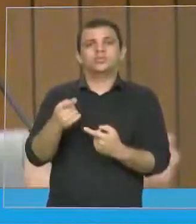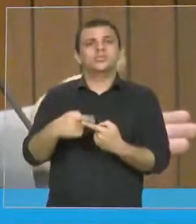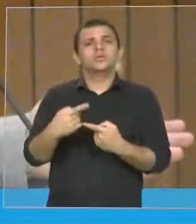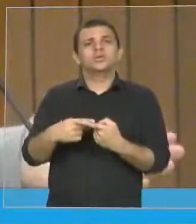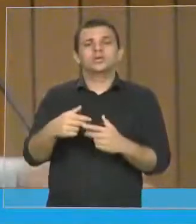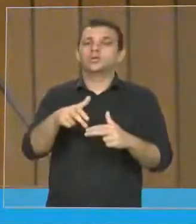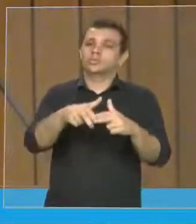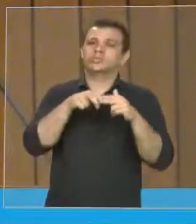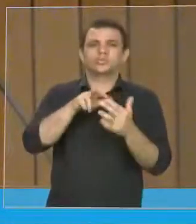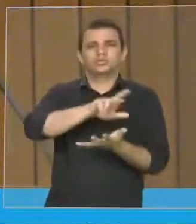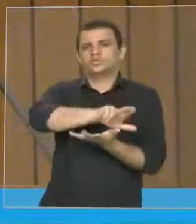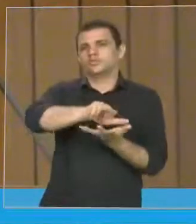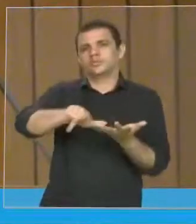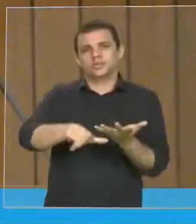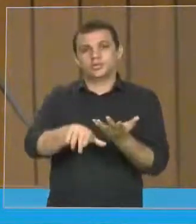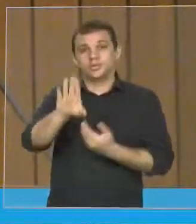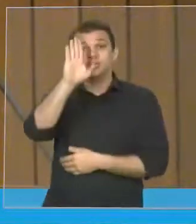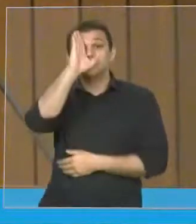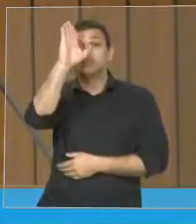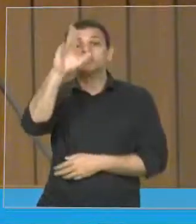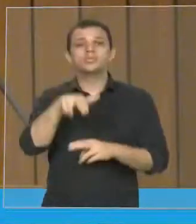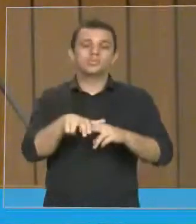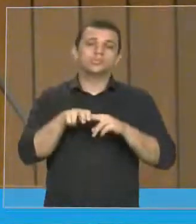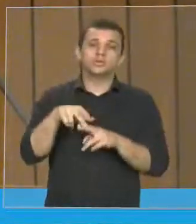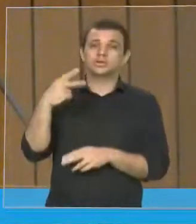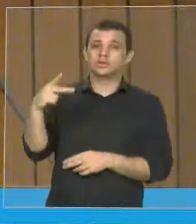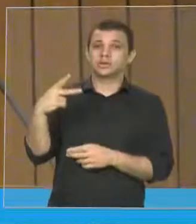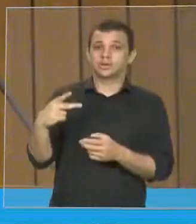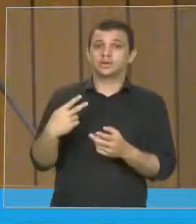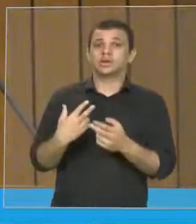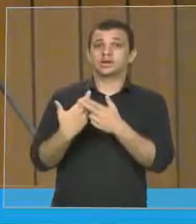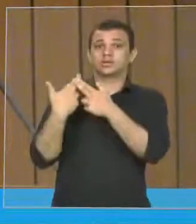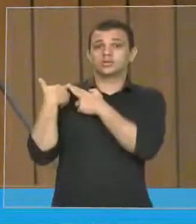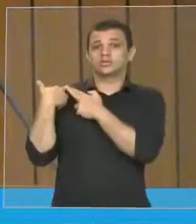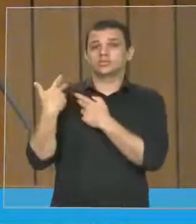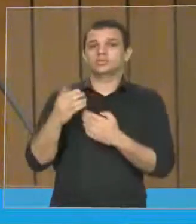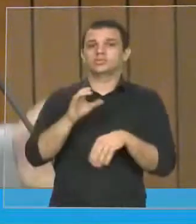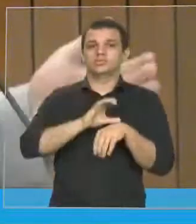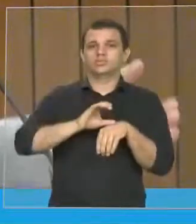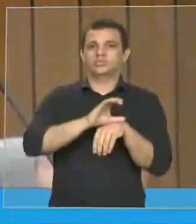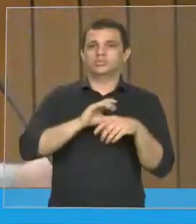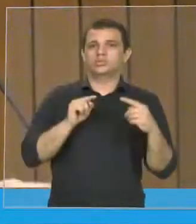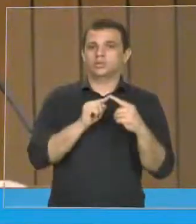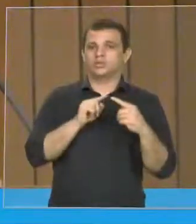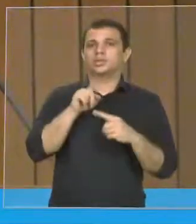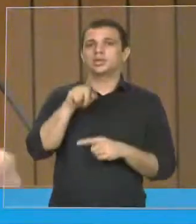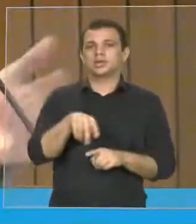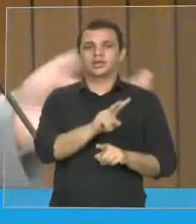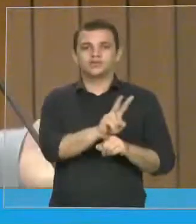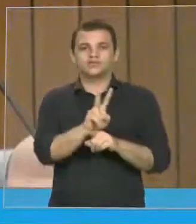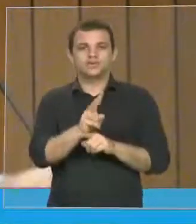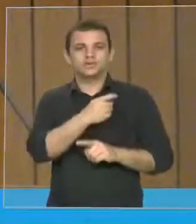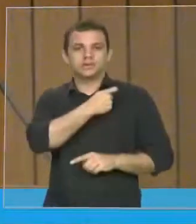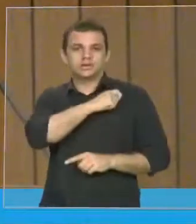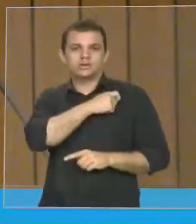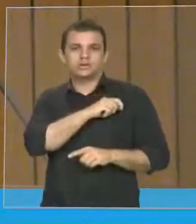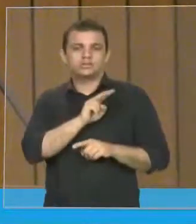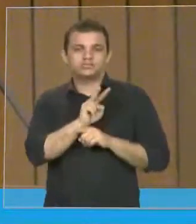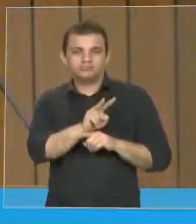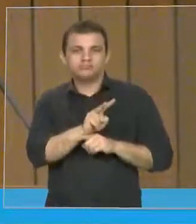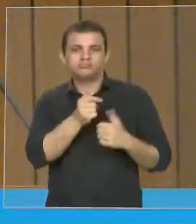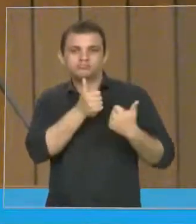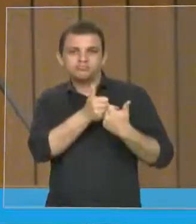A principal, pela sua tarefa constitucional, que é de fiscalizar, de acompanhar